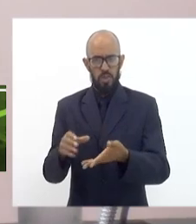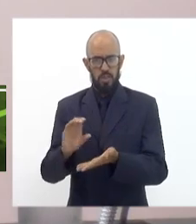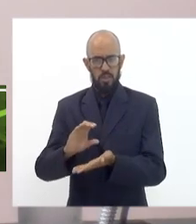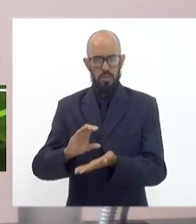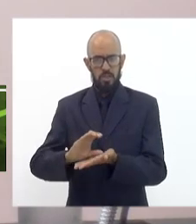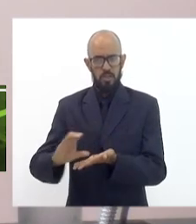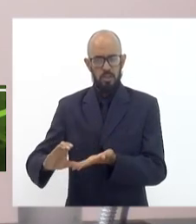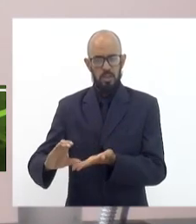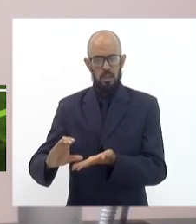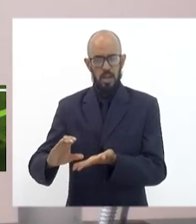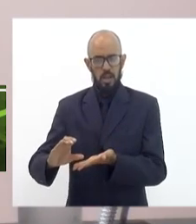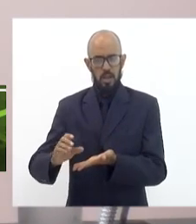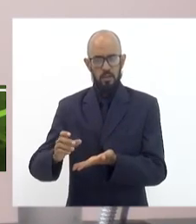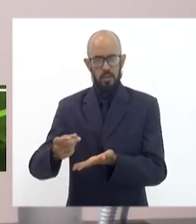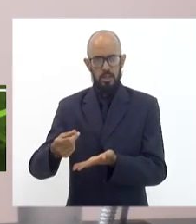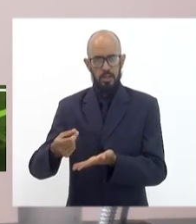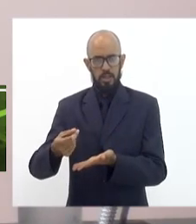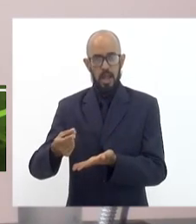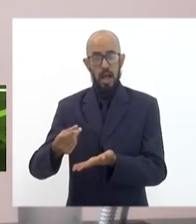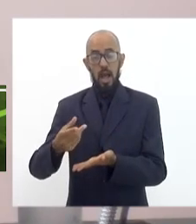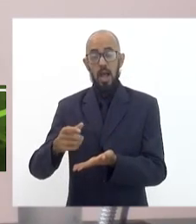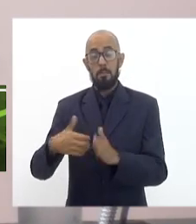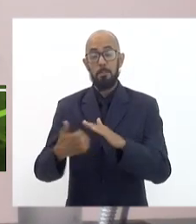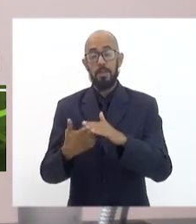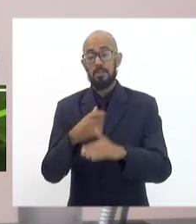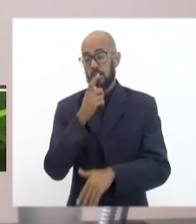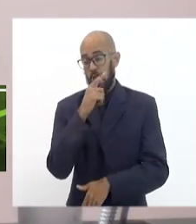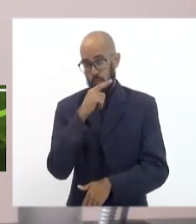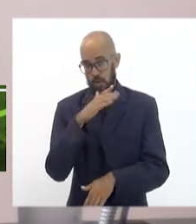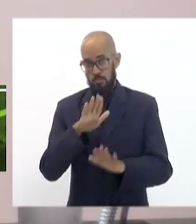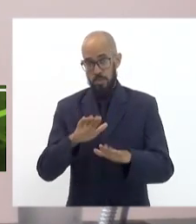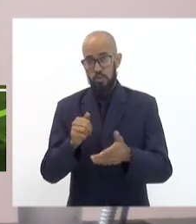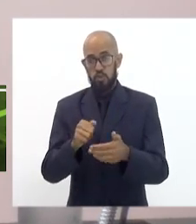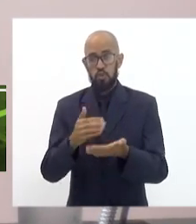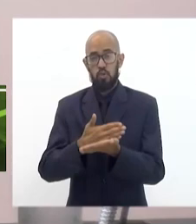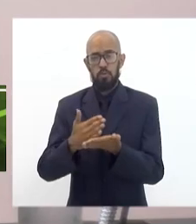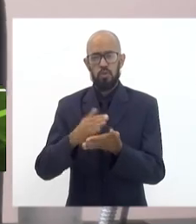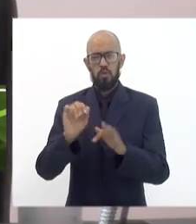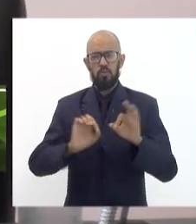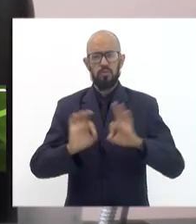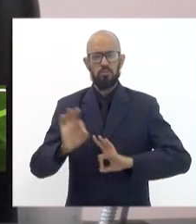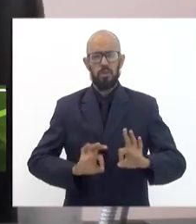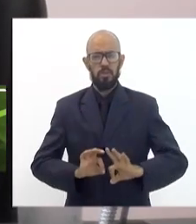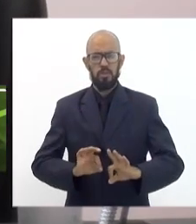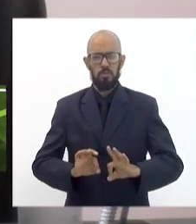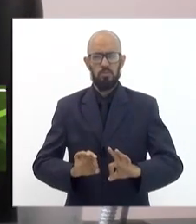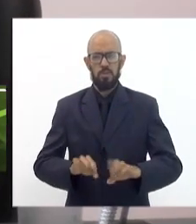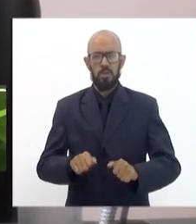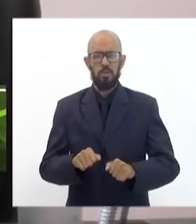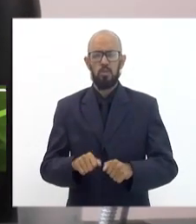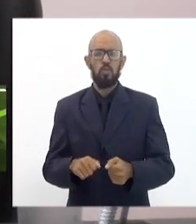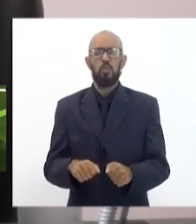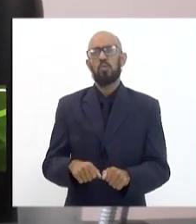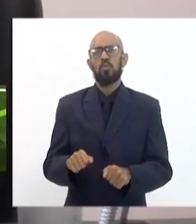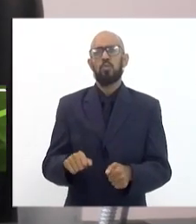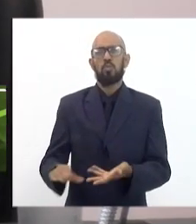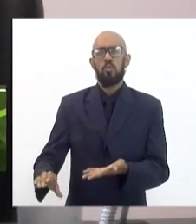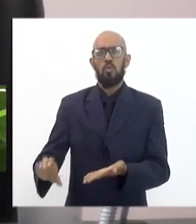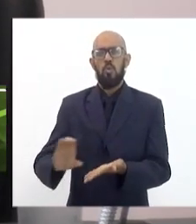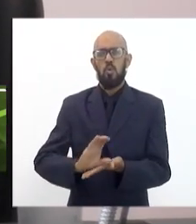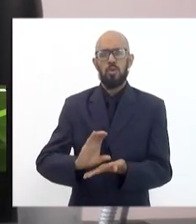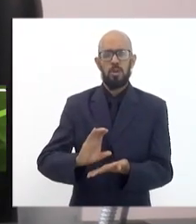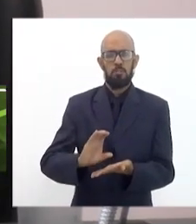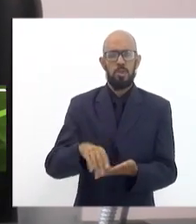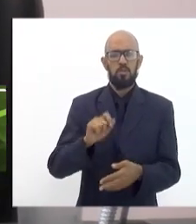nós começamos a fazer o planejamento com vista ao crescimento orçamentário-financeira o estado teve foram